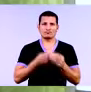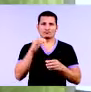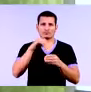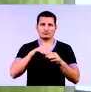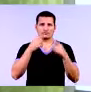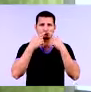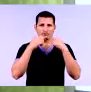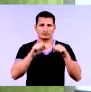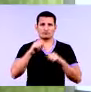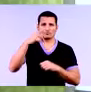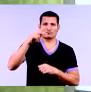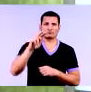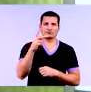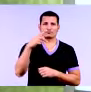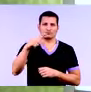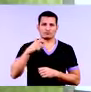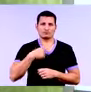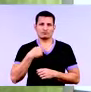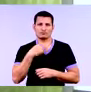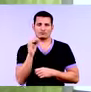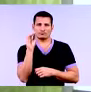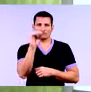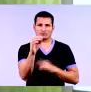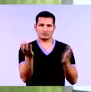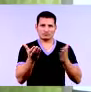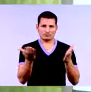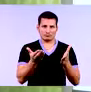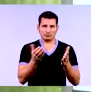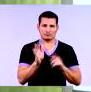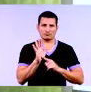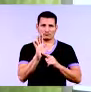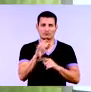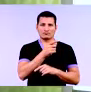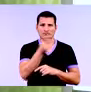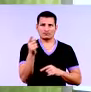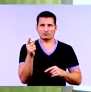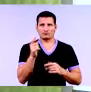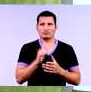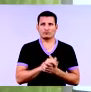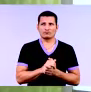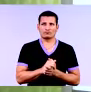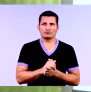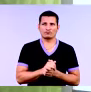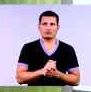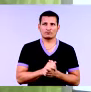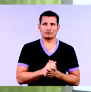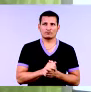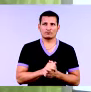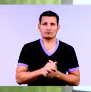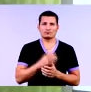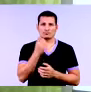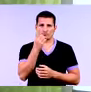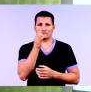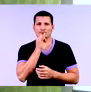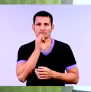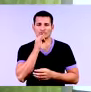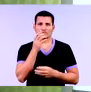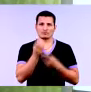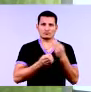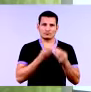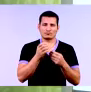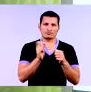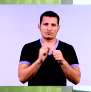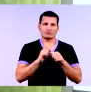da linguagem PHP? Eu vou colocar agora, exibir para vocês em um único exemplo como realizar todas